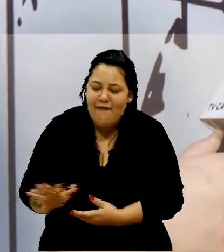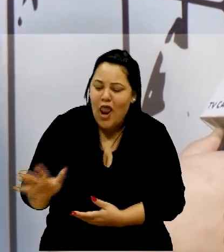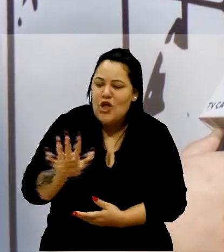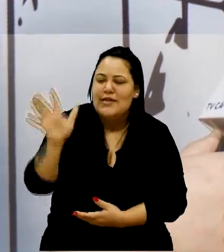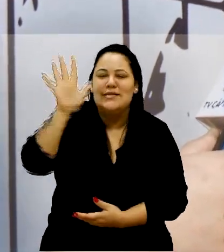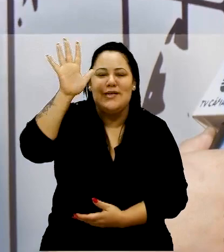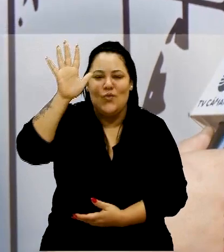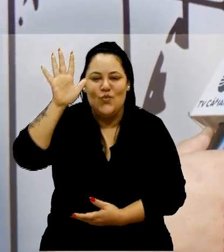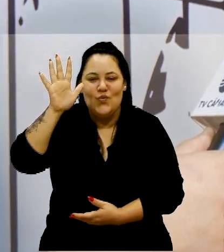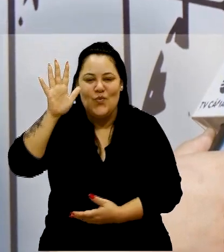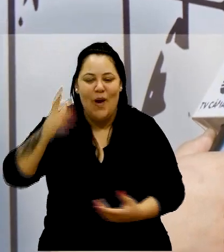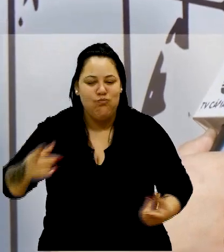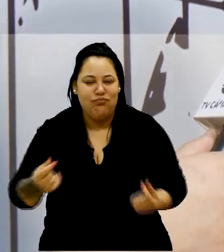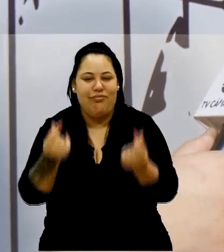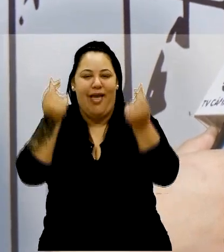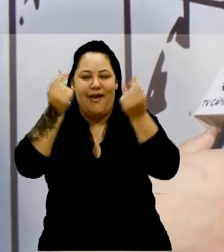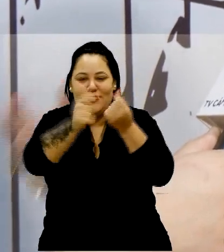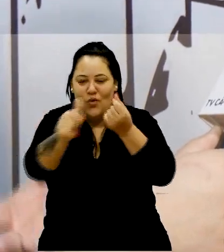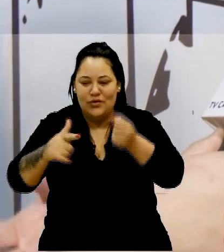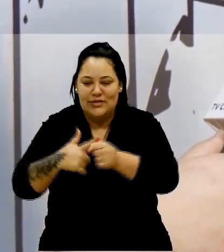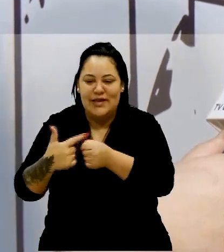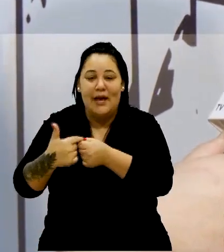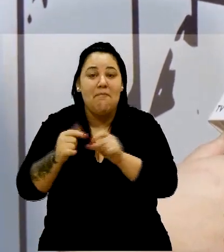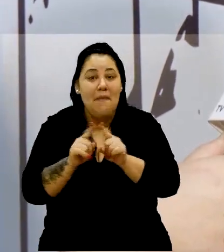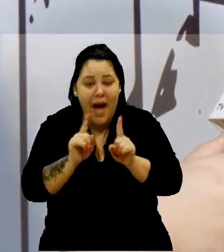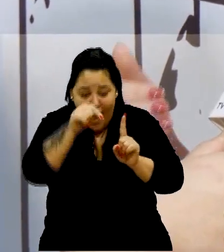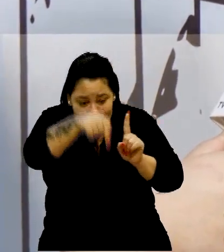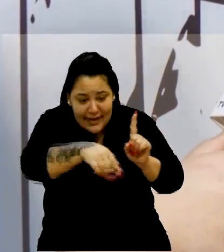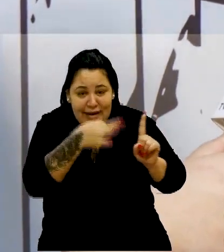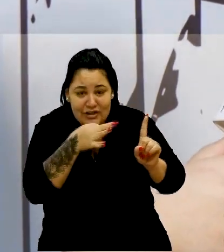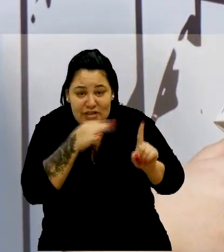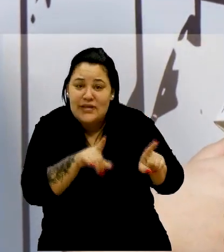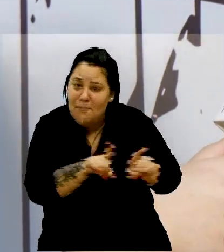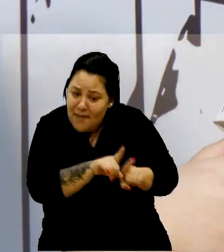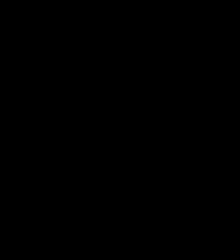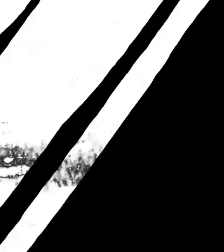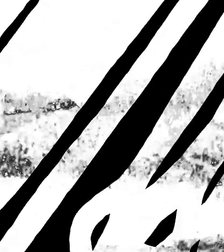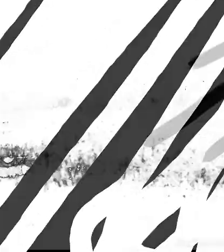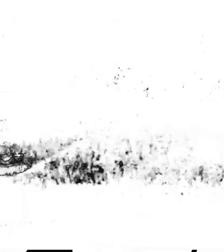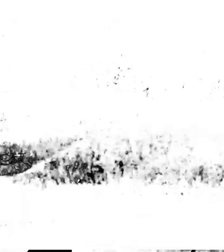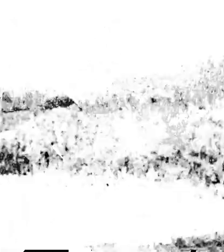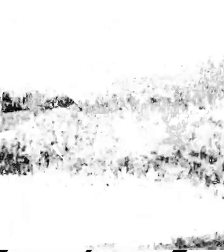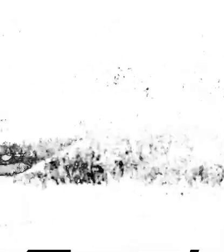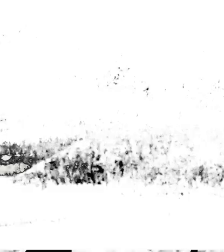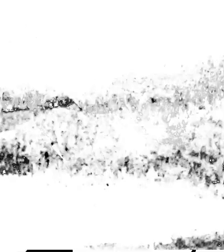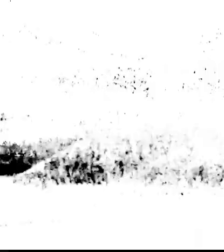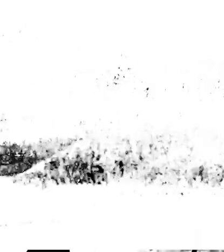também temos. Então, a gente precisa olhar para o lado e perceber que temos tudo aqui.